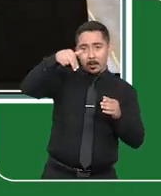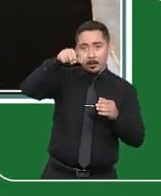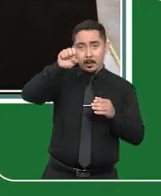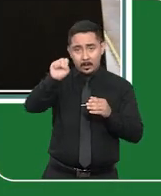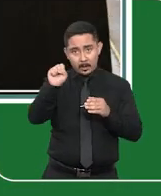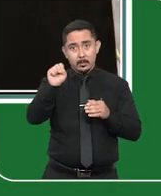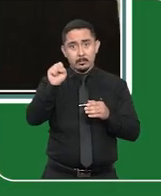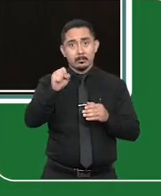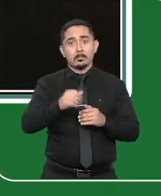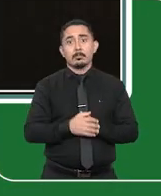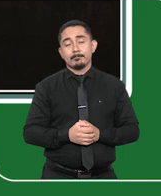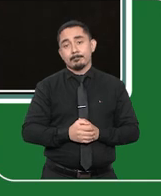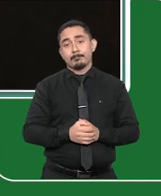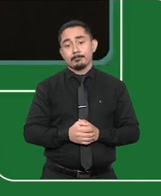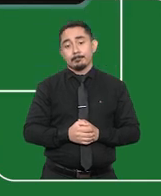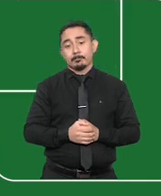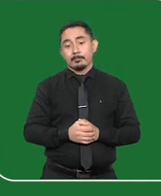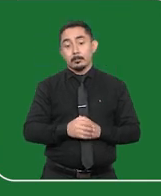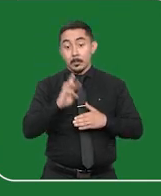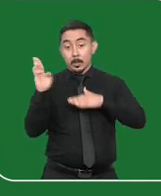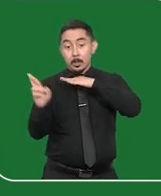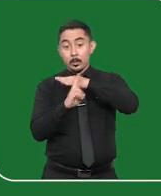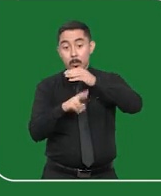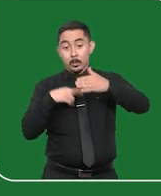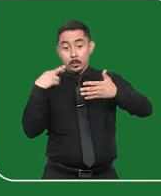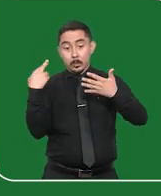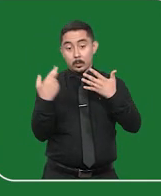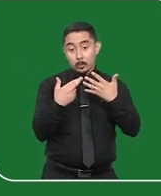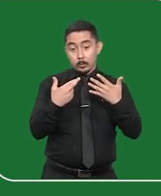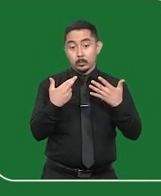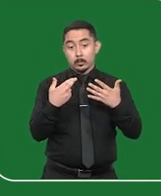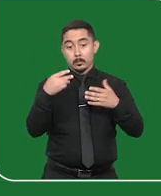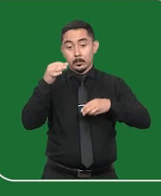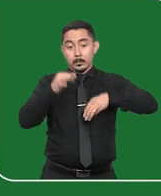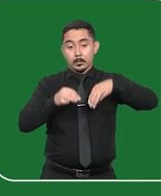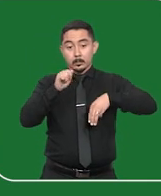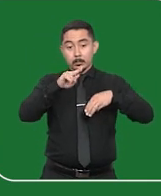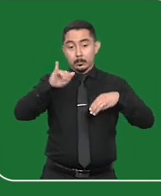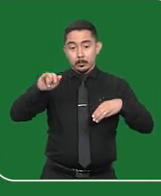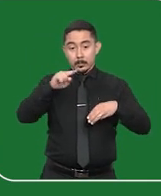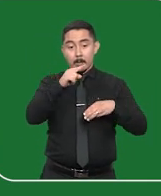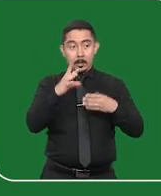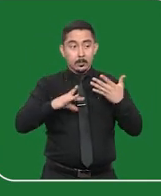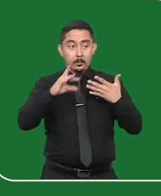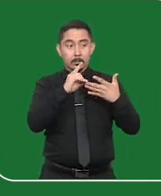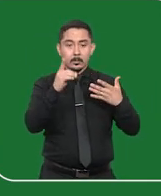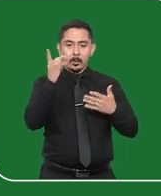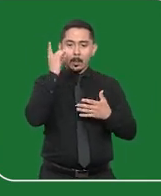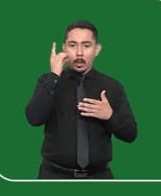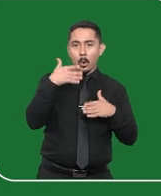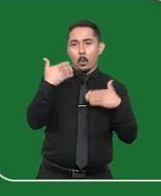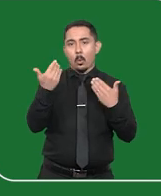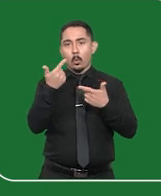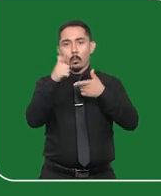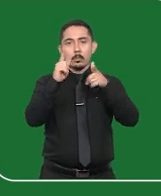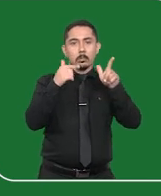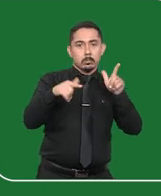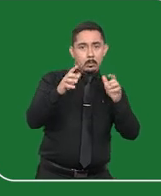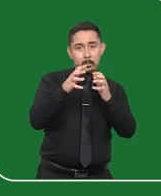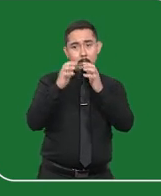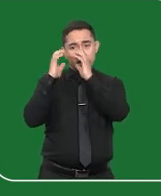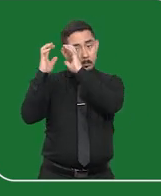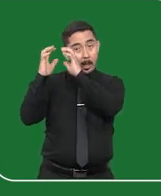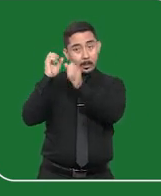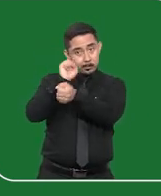Agência Nacional de Saúde Suplementar. A relatora dos recursos, ministra Nancy Andrighi, destacou que o fato de a síndrome de Down e a